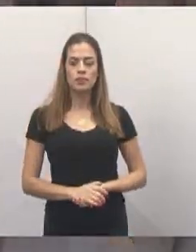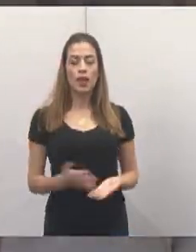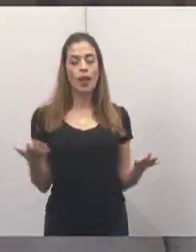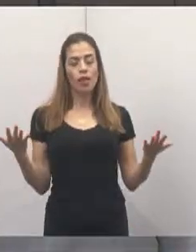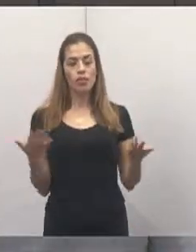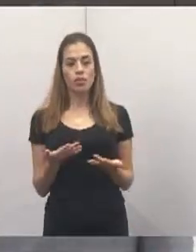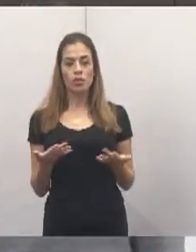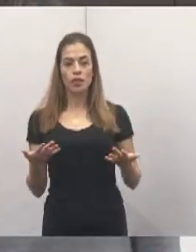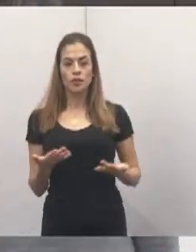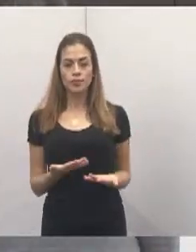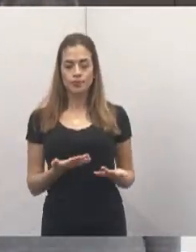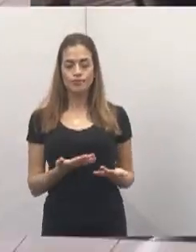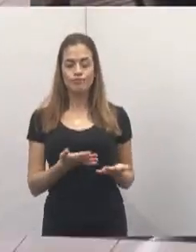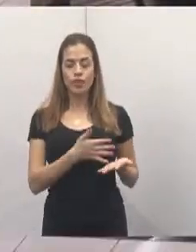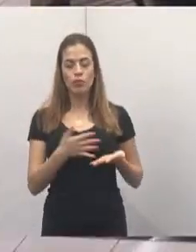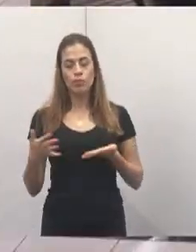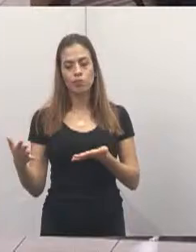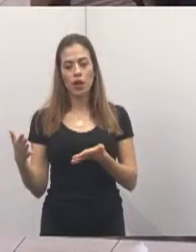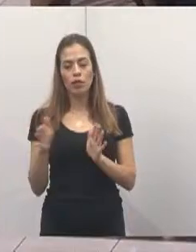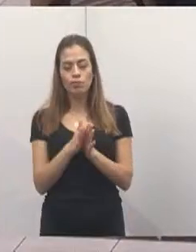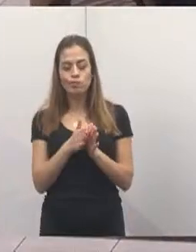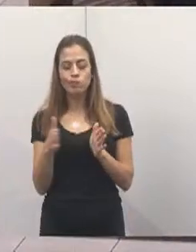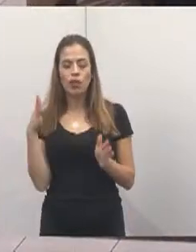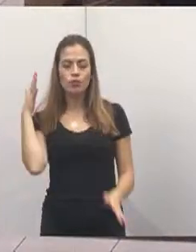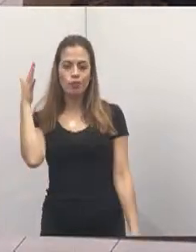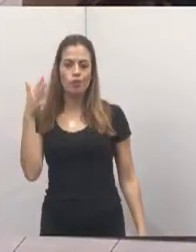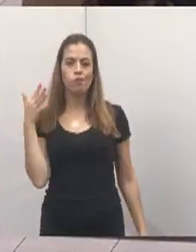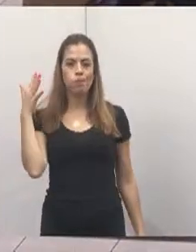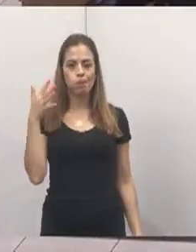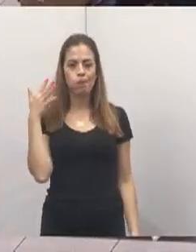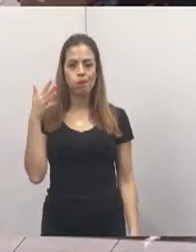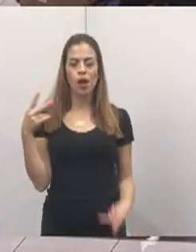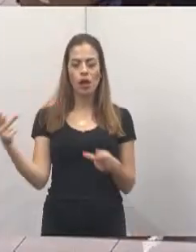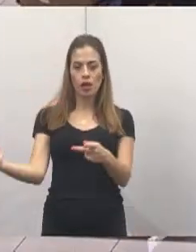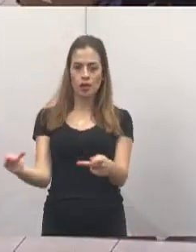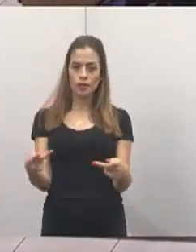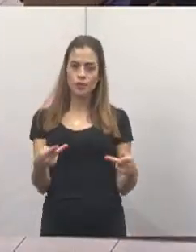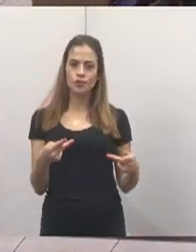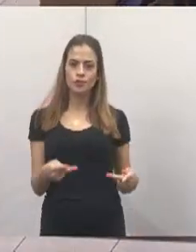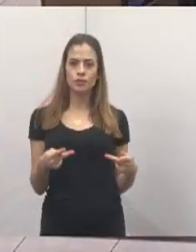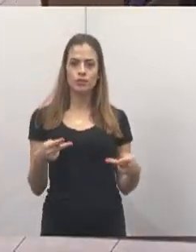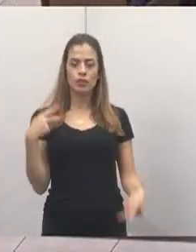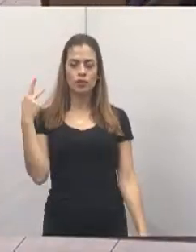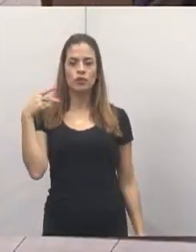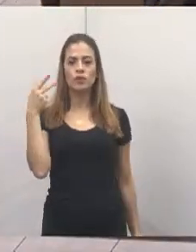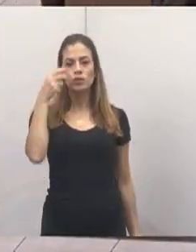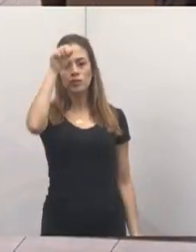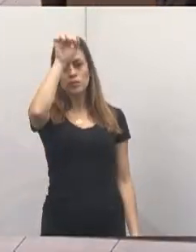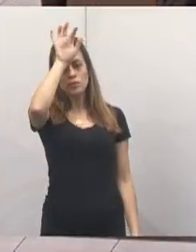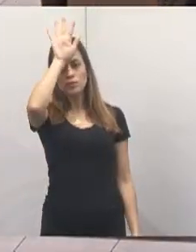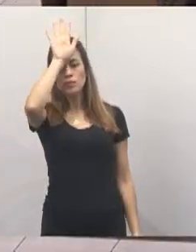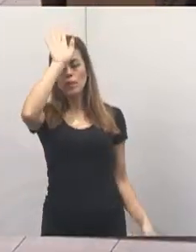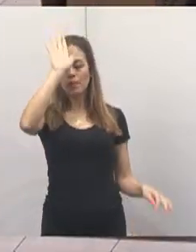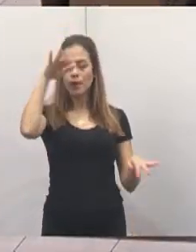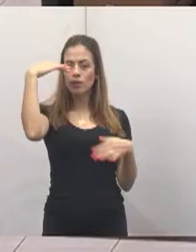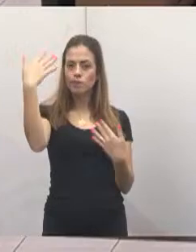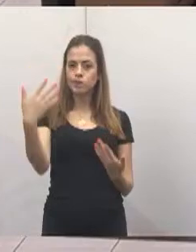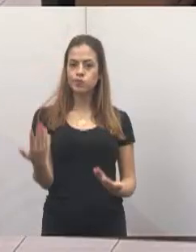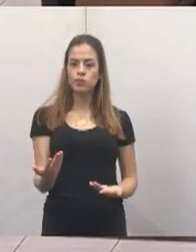Passando agora para a fase dos discursos, convidamos primeiramente o vereador Dr. Rodrigo Salomão para sua saudação.